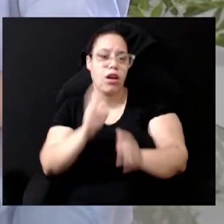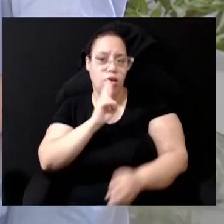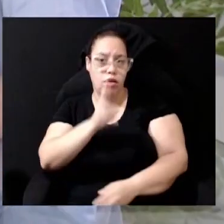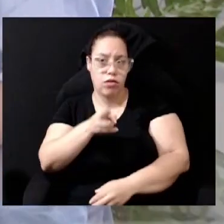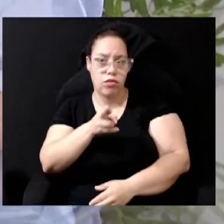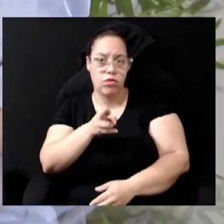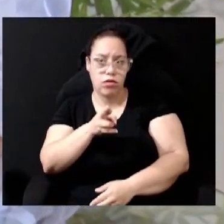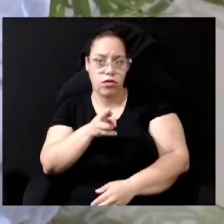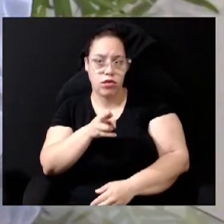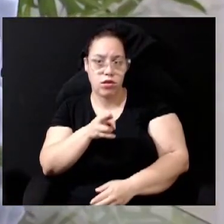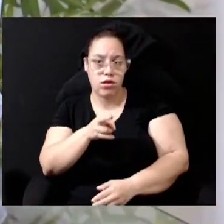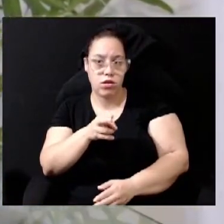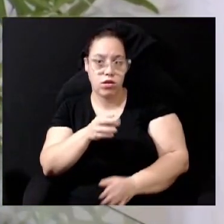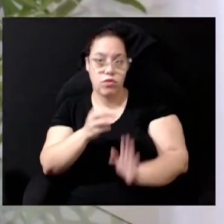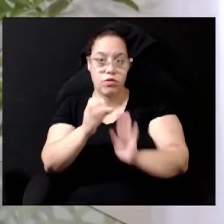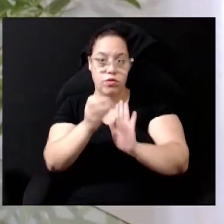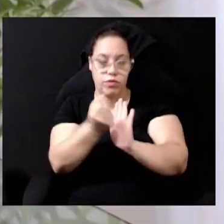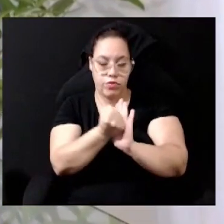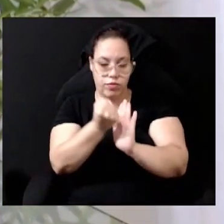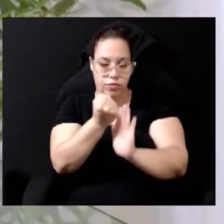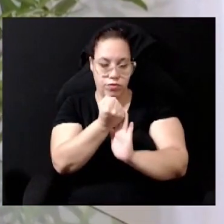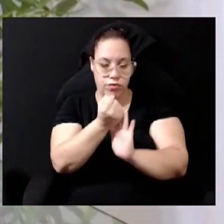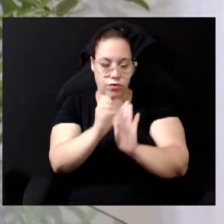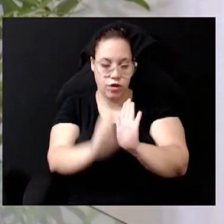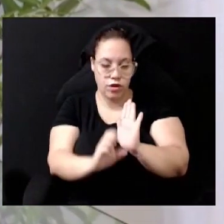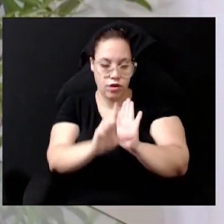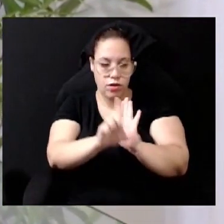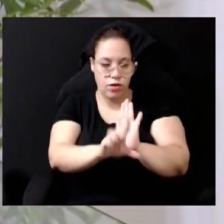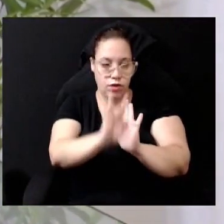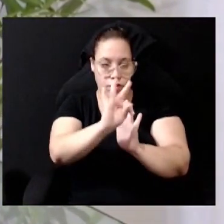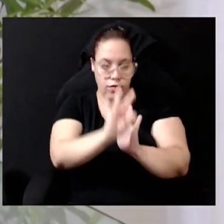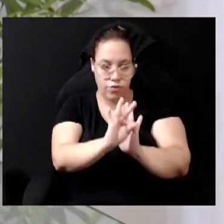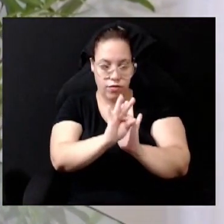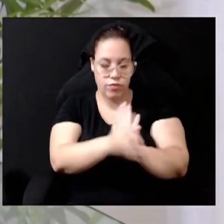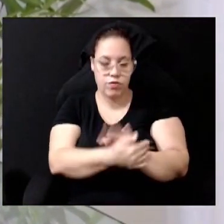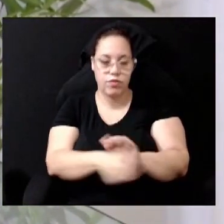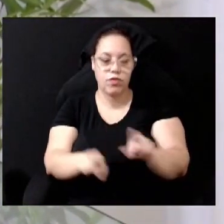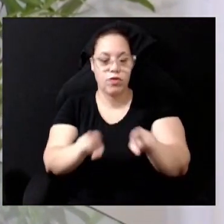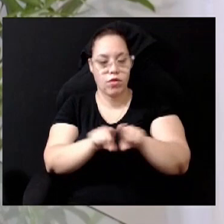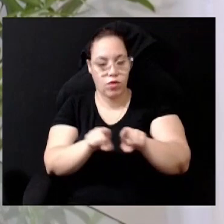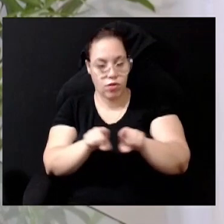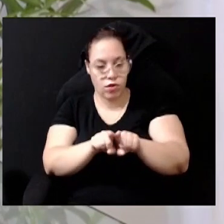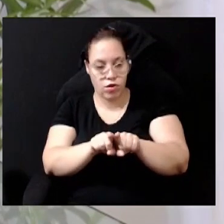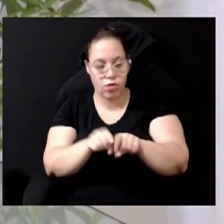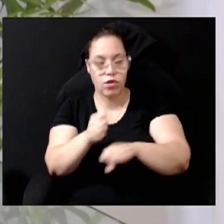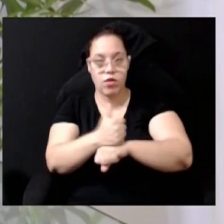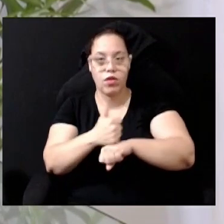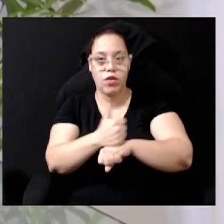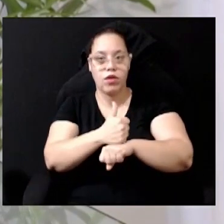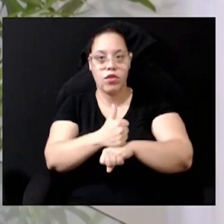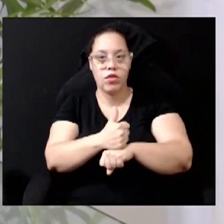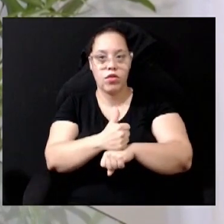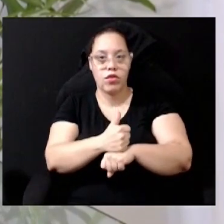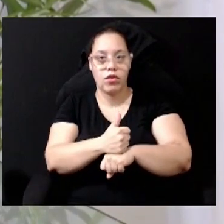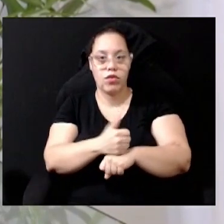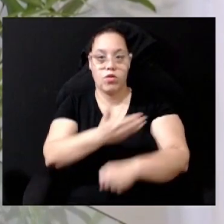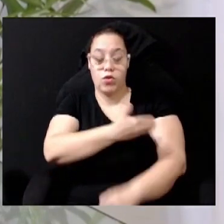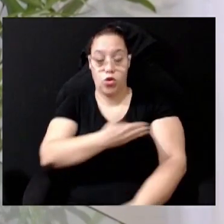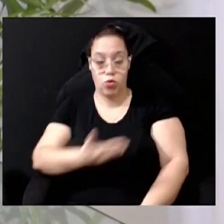na consolidação das leis do trabalho, quem é CLT, tem aqueles profissionais que são de órgãos públicos,